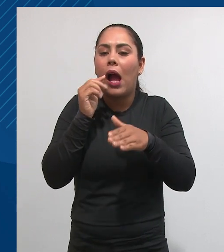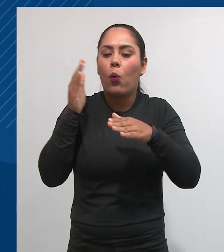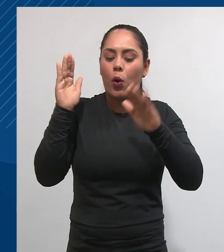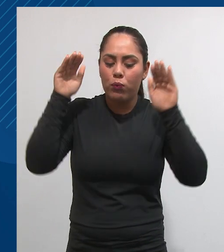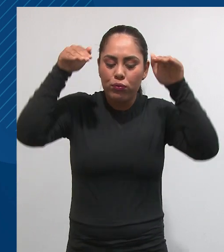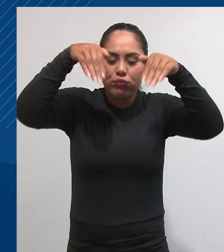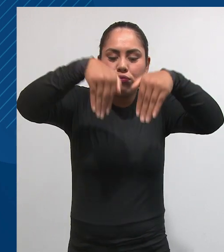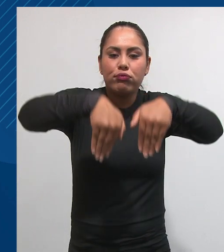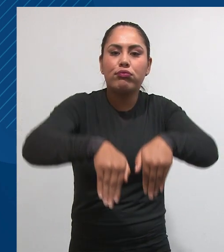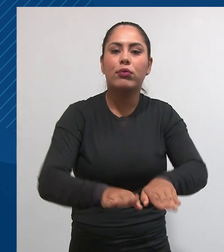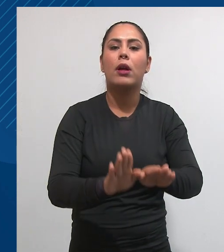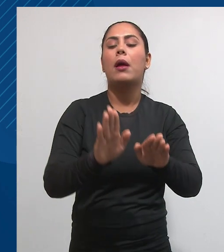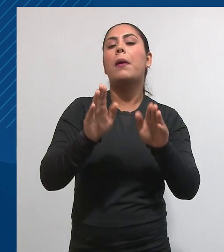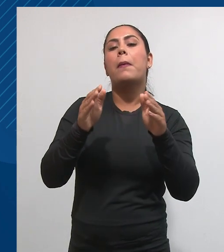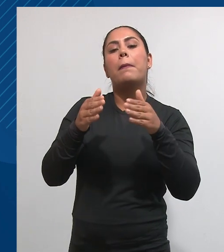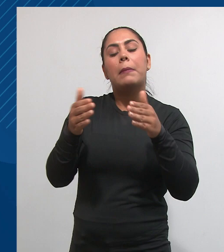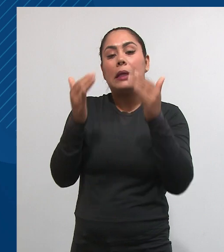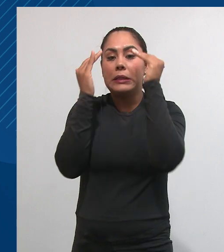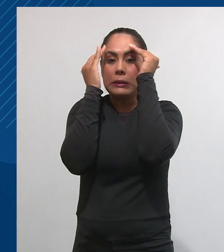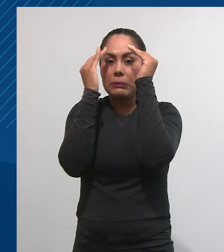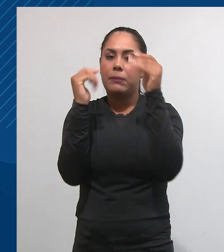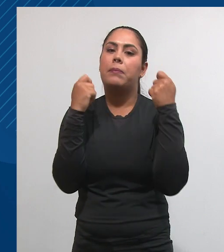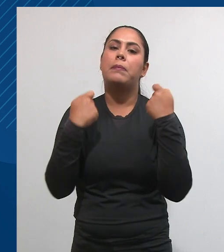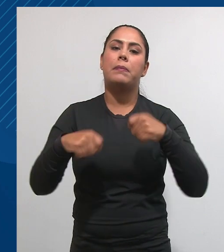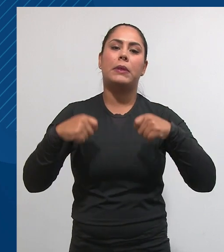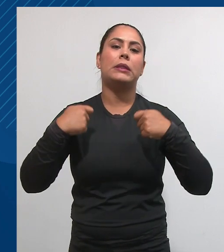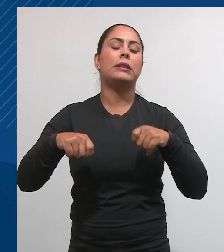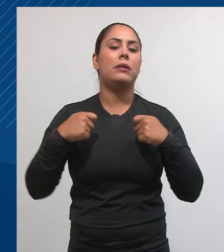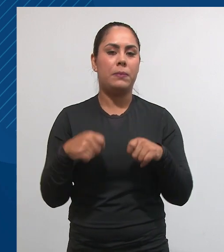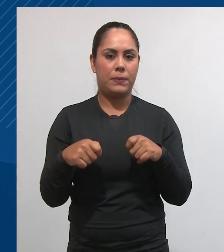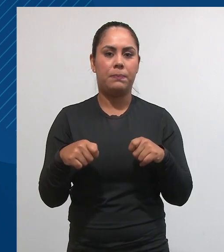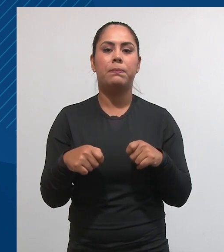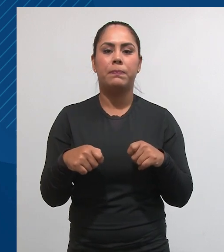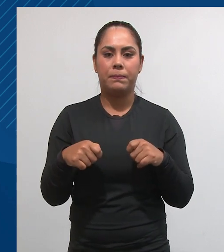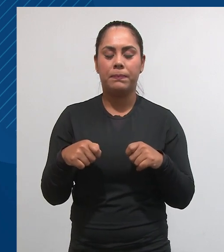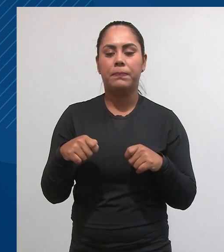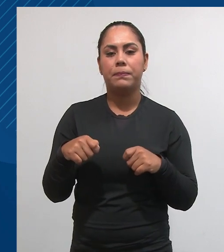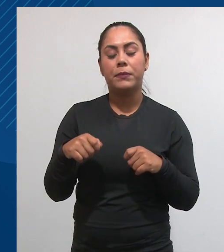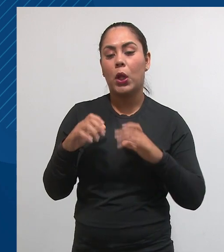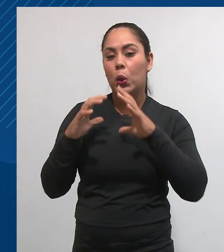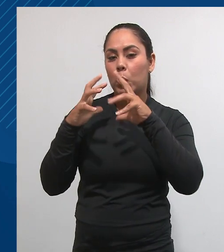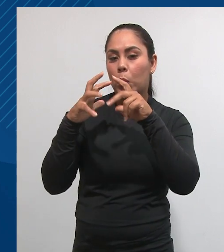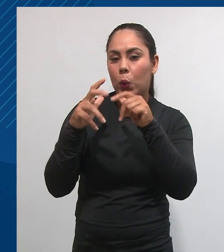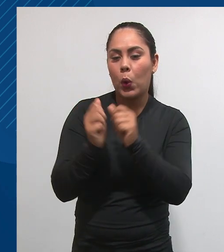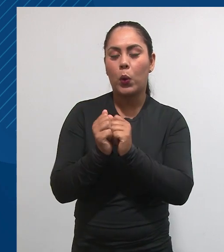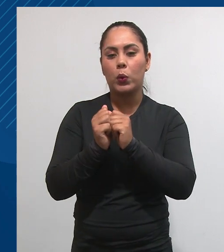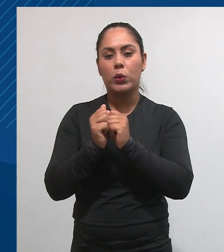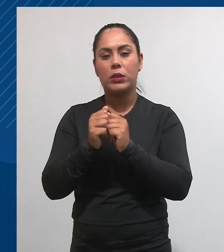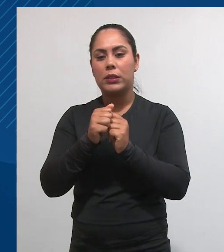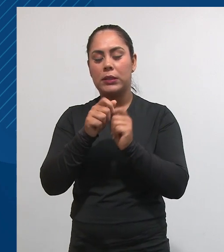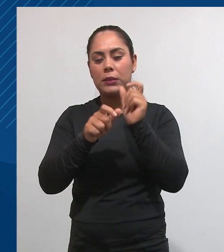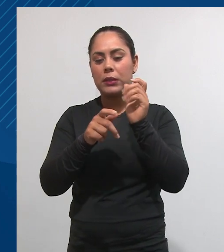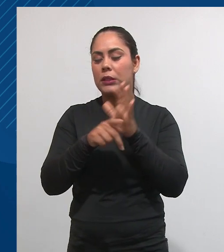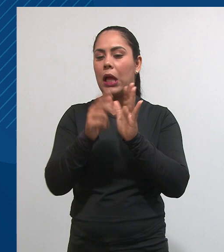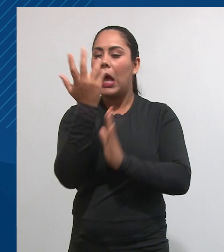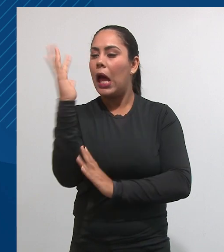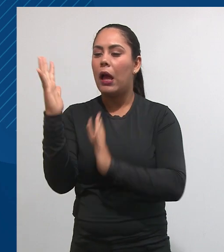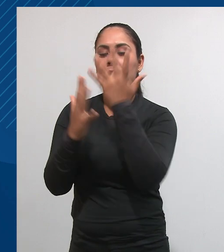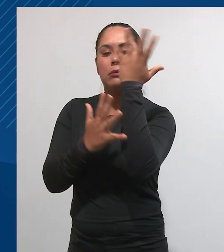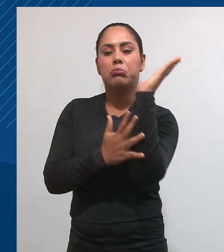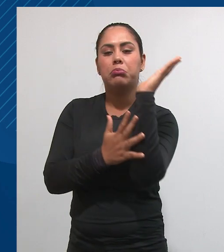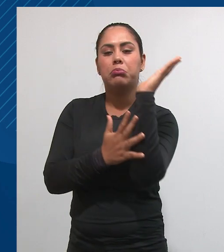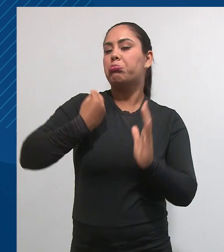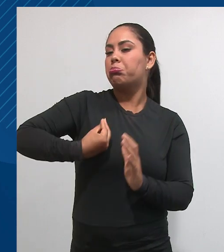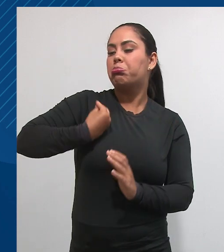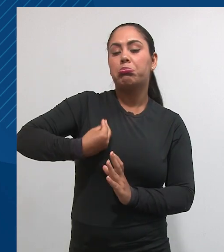água, precisamos respeitar, né? Todos os seres que habitam a floresta e